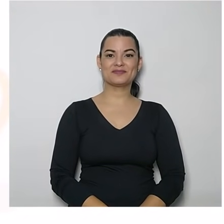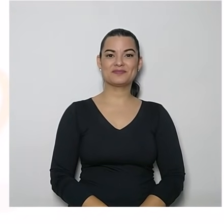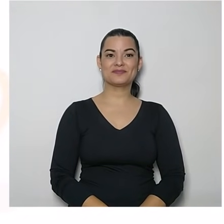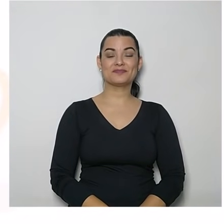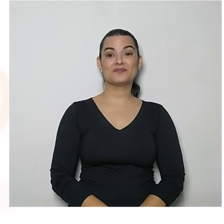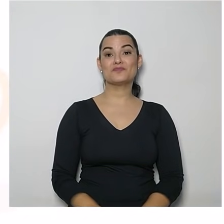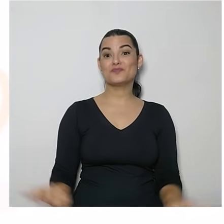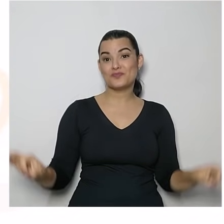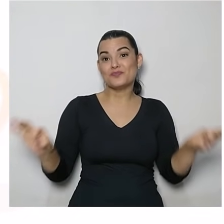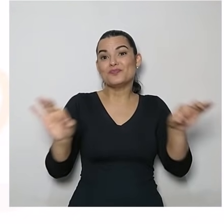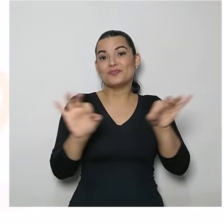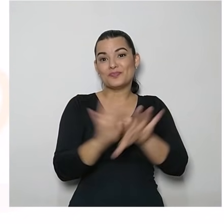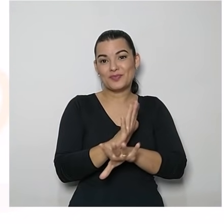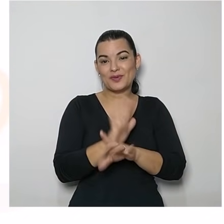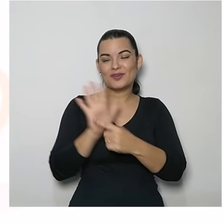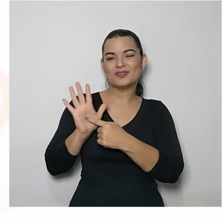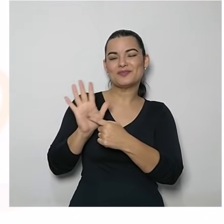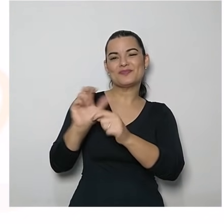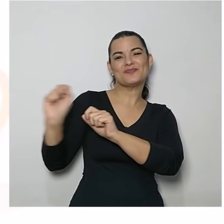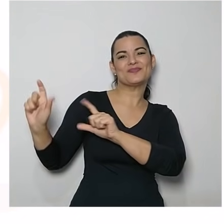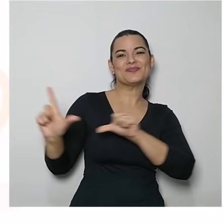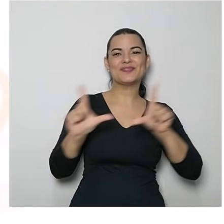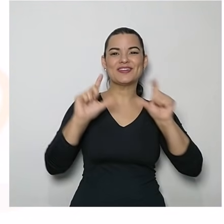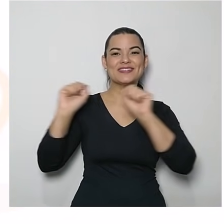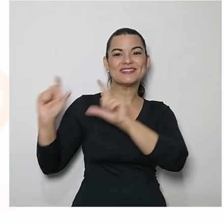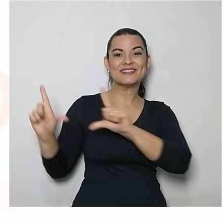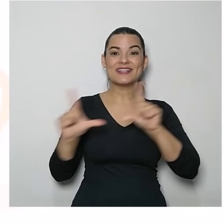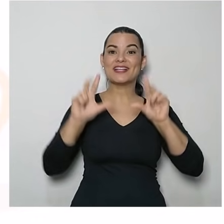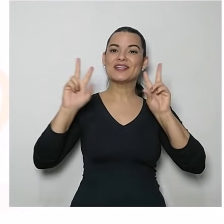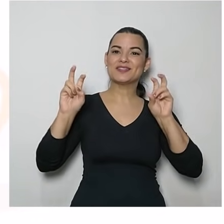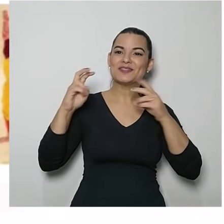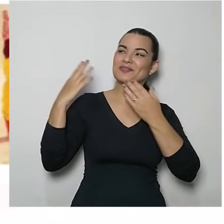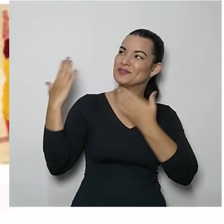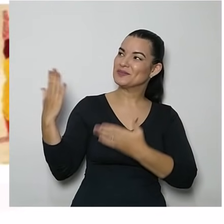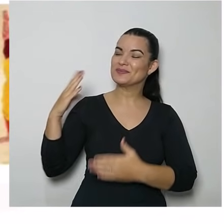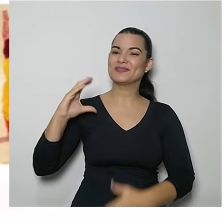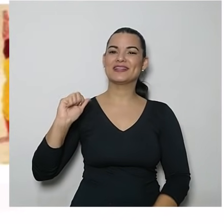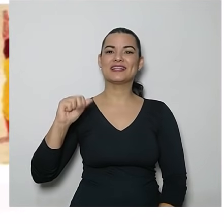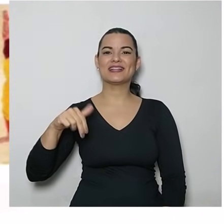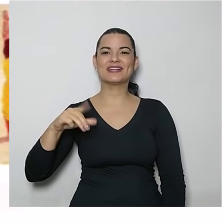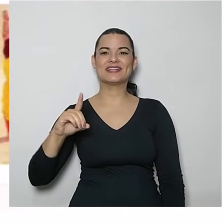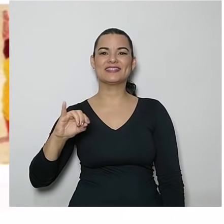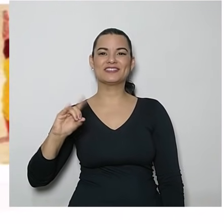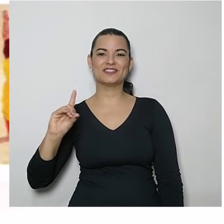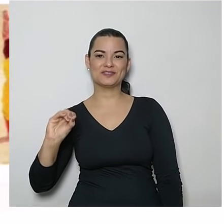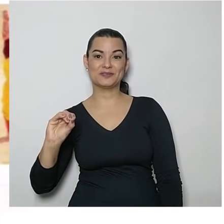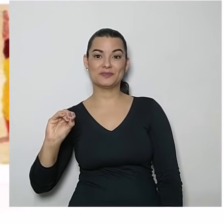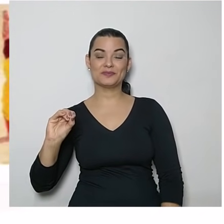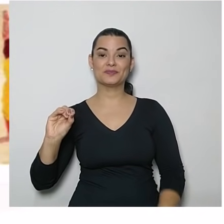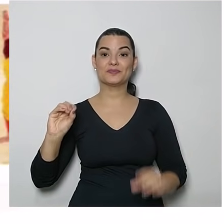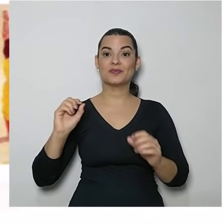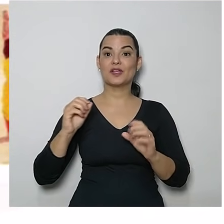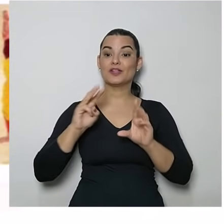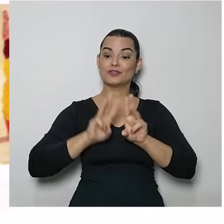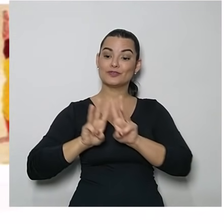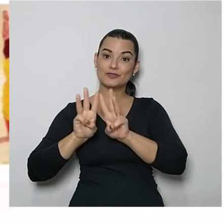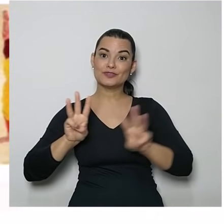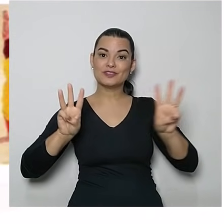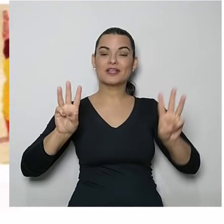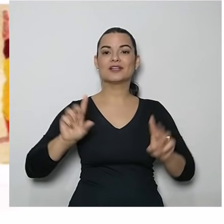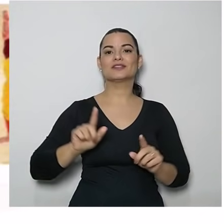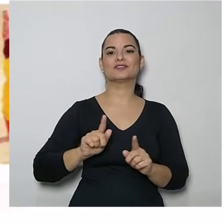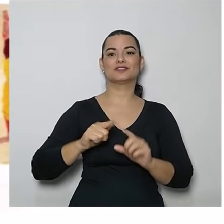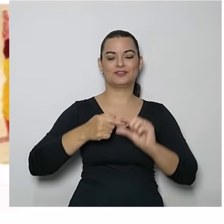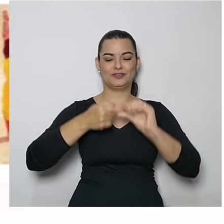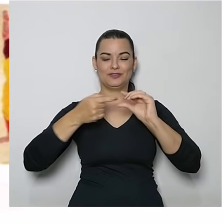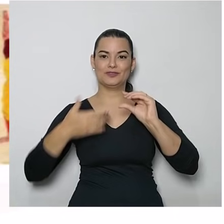Assim se encerrou a nossa exposição sobre o Cândido Portinari do site Google Cultura